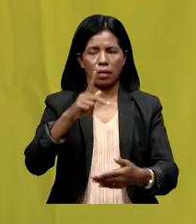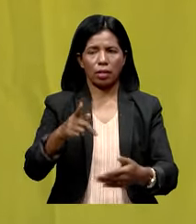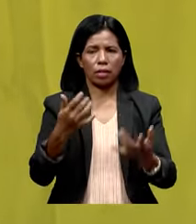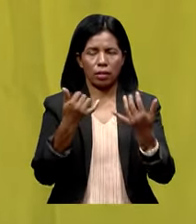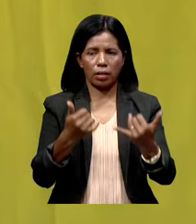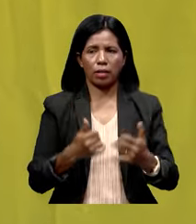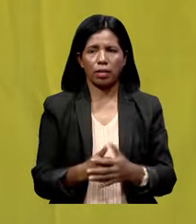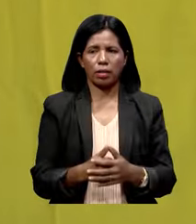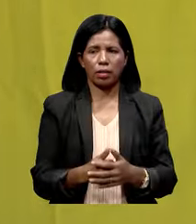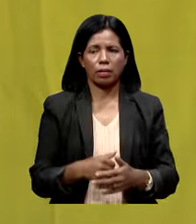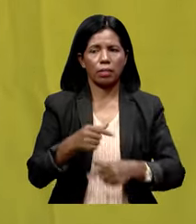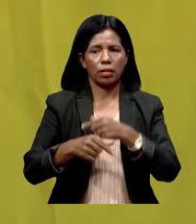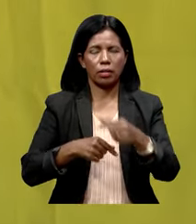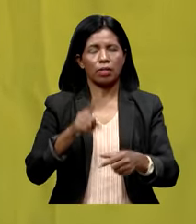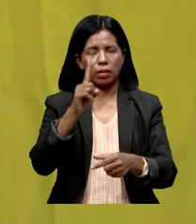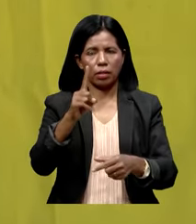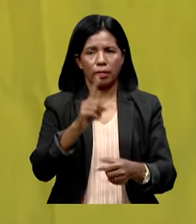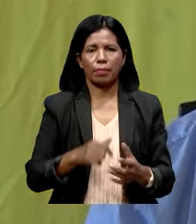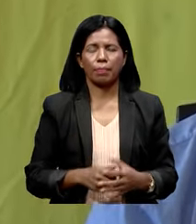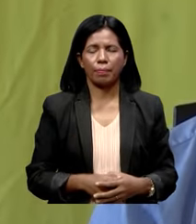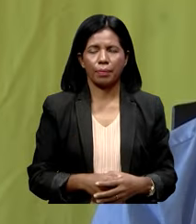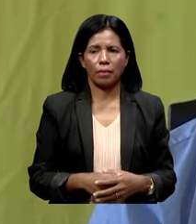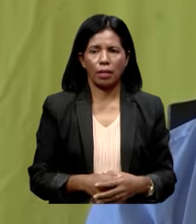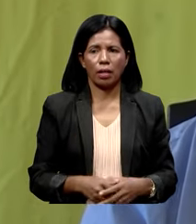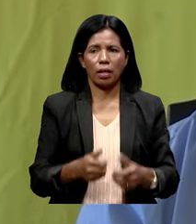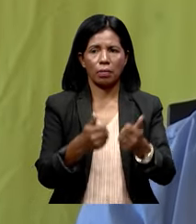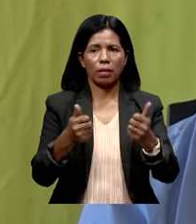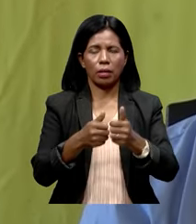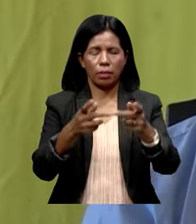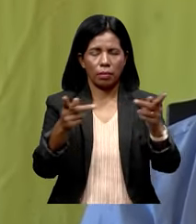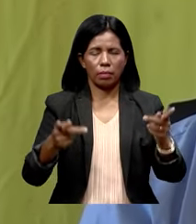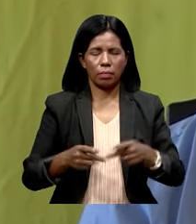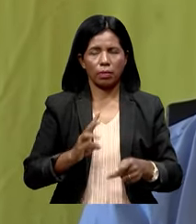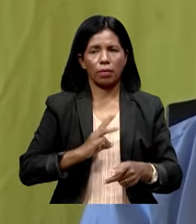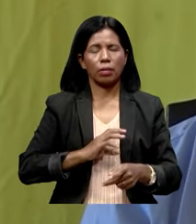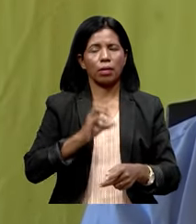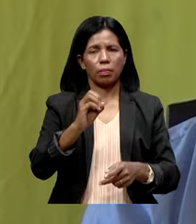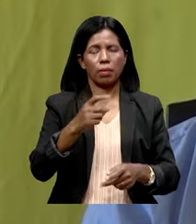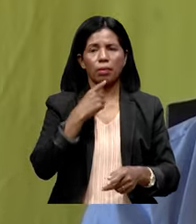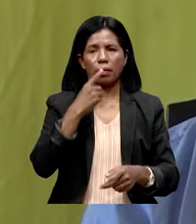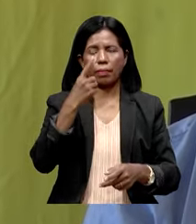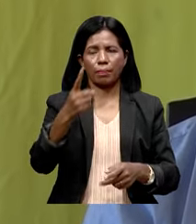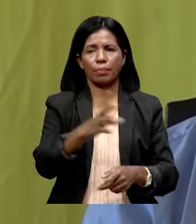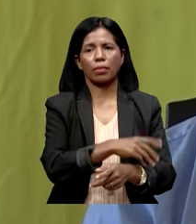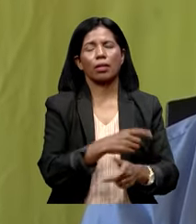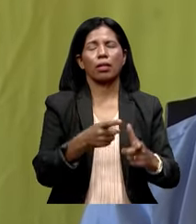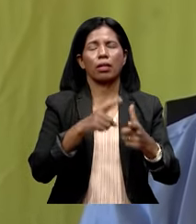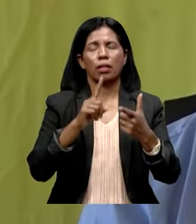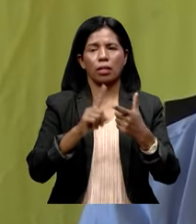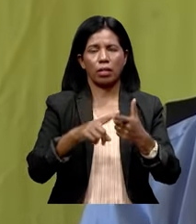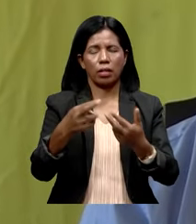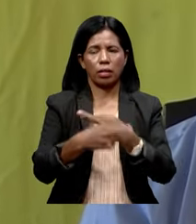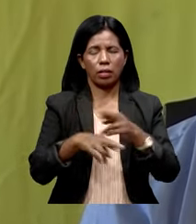maka reflexão ida baita. Nune mos administrador posto administrativo o Watu Kerbau hateten resultado husi votação